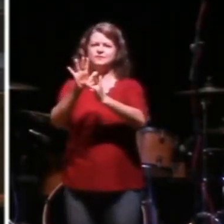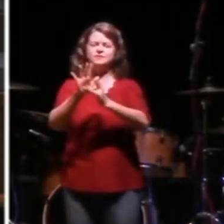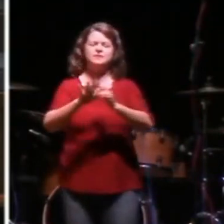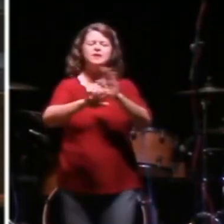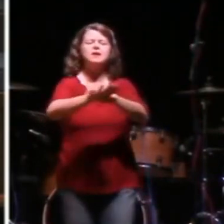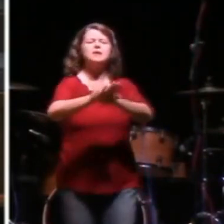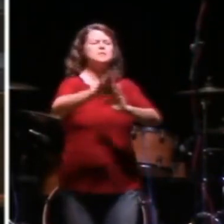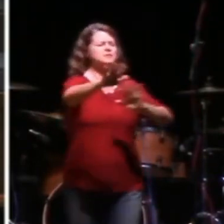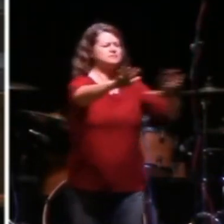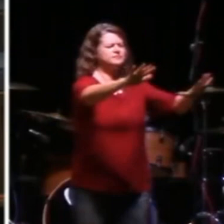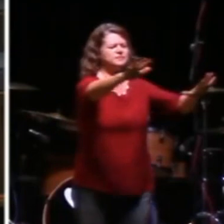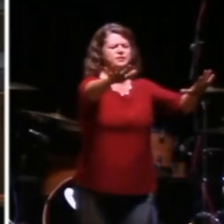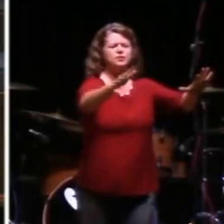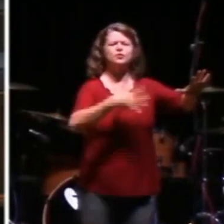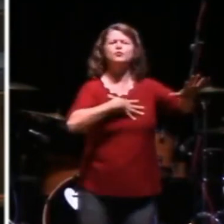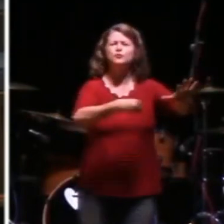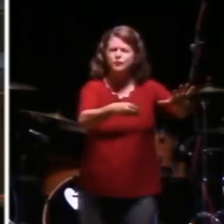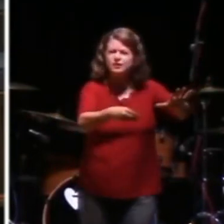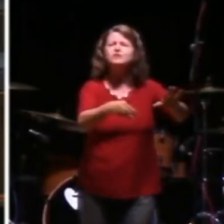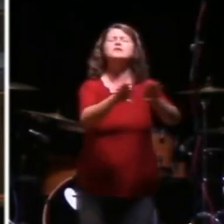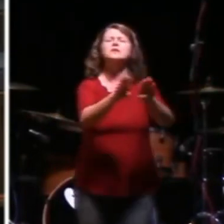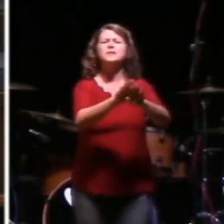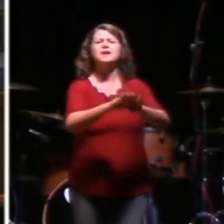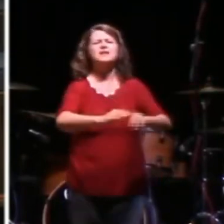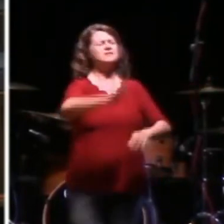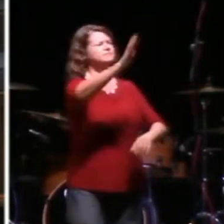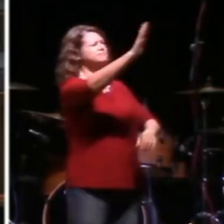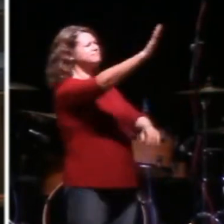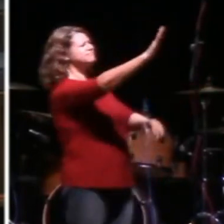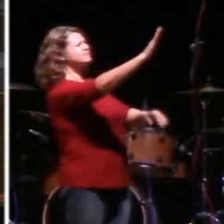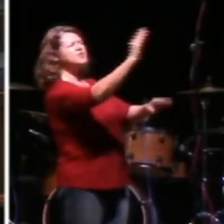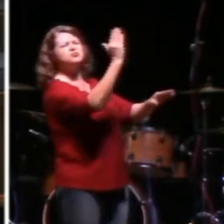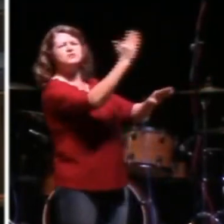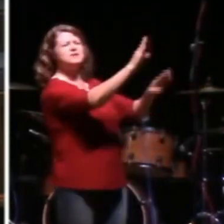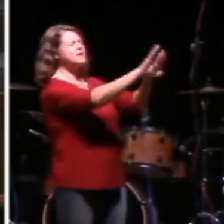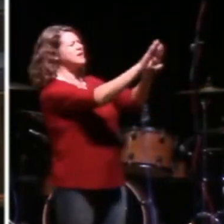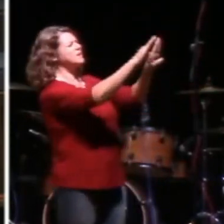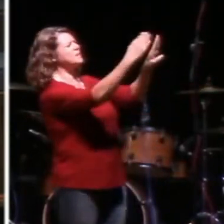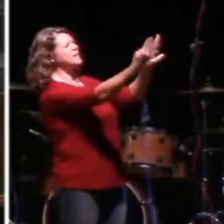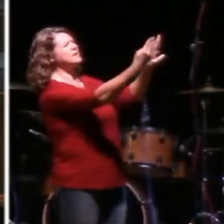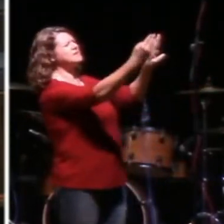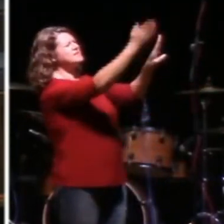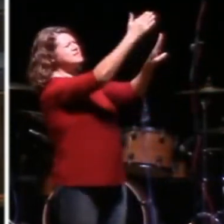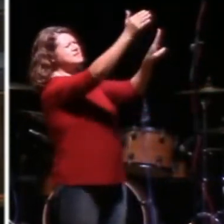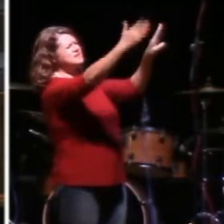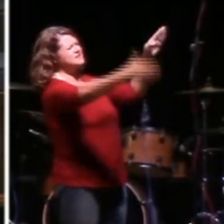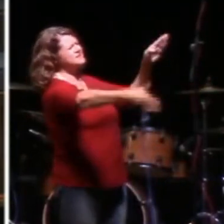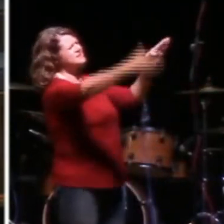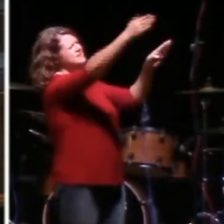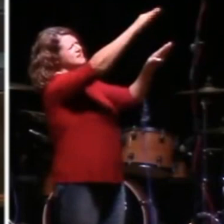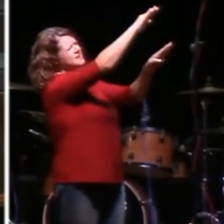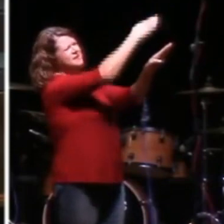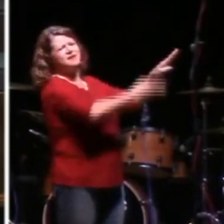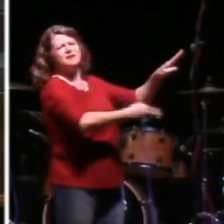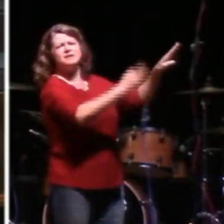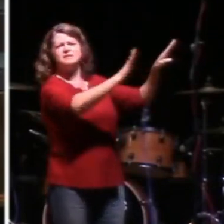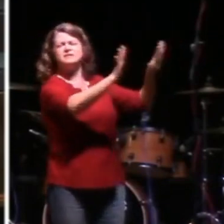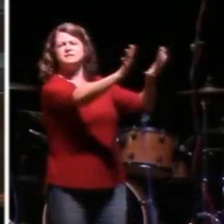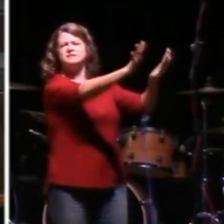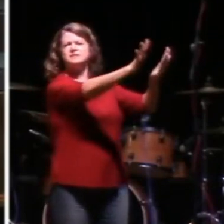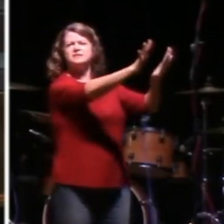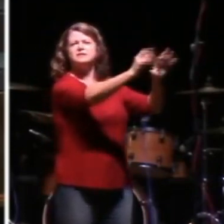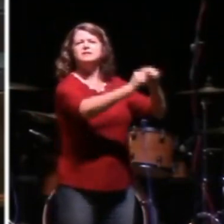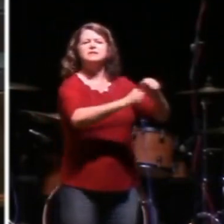mas também apontamos para são brás e as pernas laterais das portas da nossa casa e